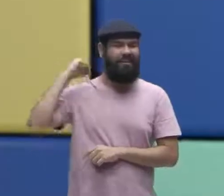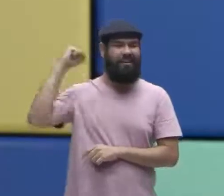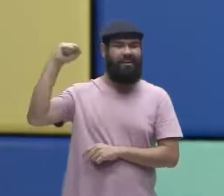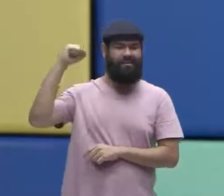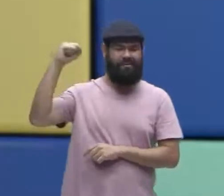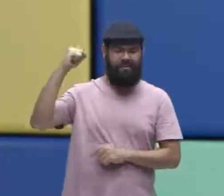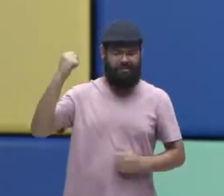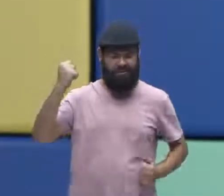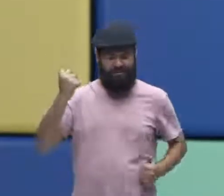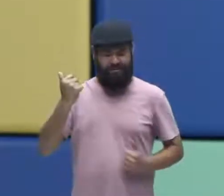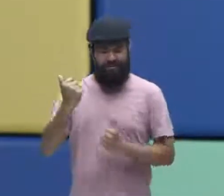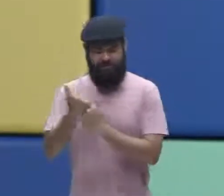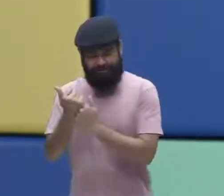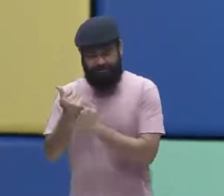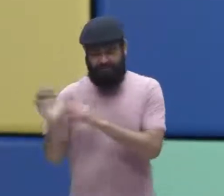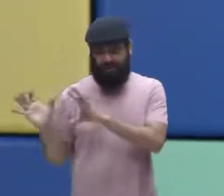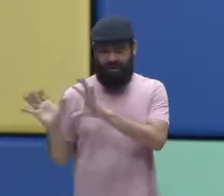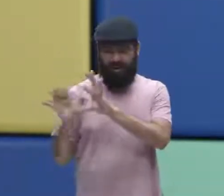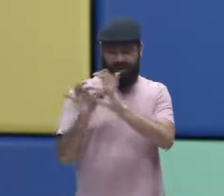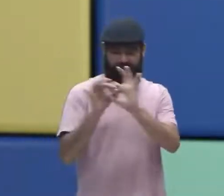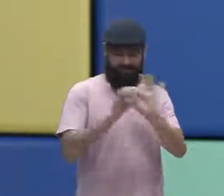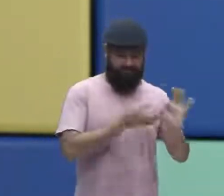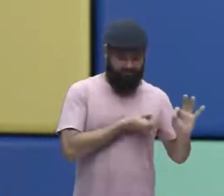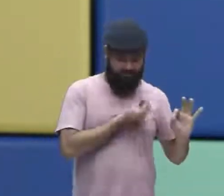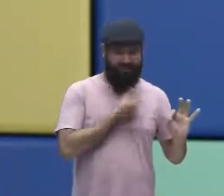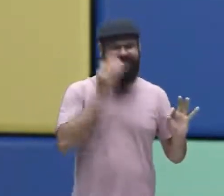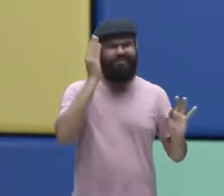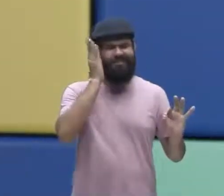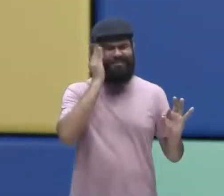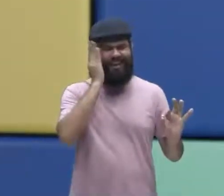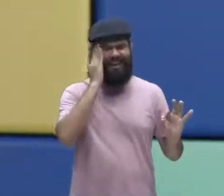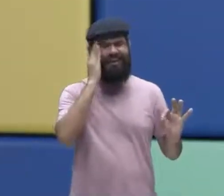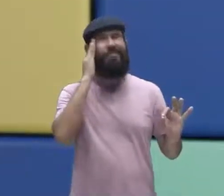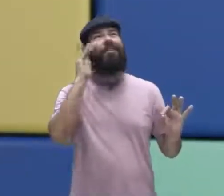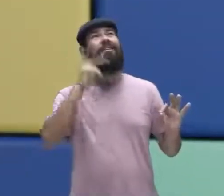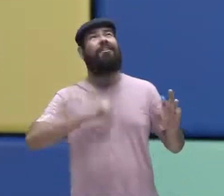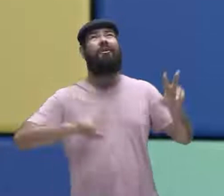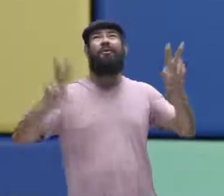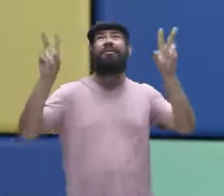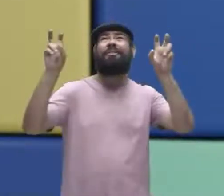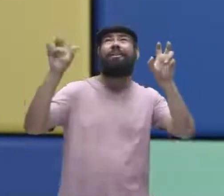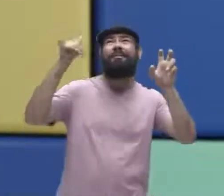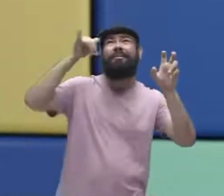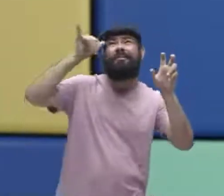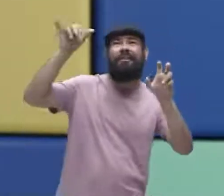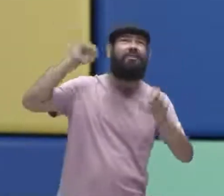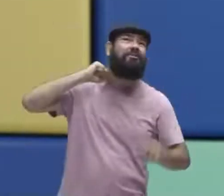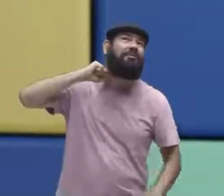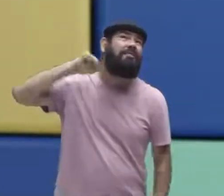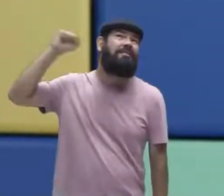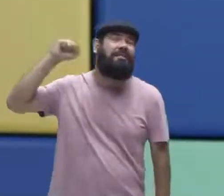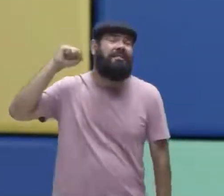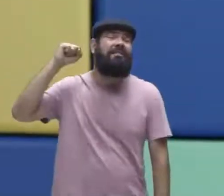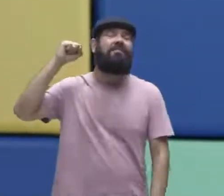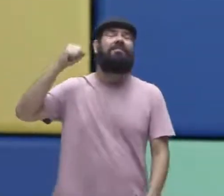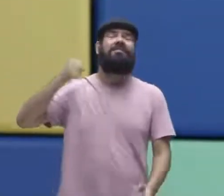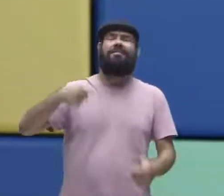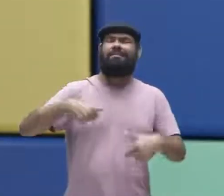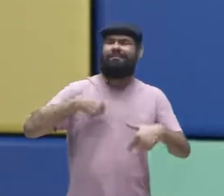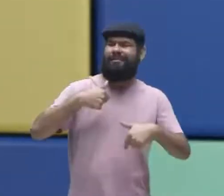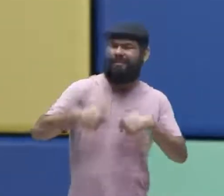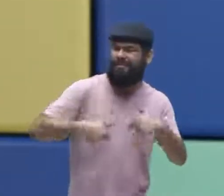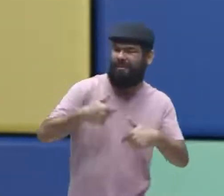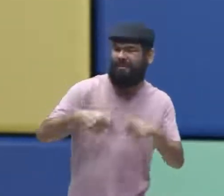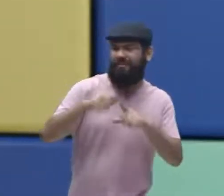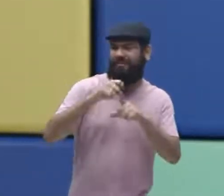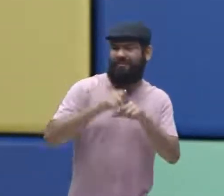Conectando Vidas e tem toda uma importância. E a gente sabe que a temática de prevenção ao suicídio que é trabalhado nesse mês, ele é